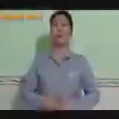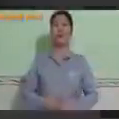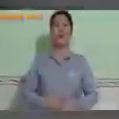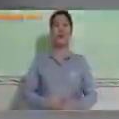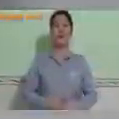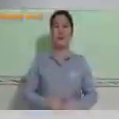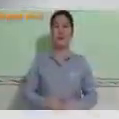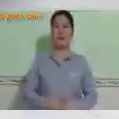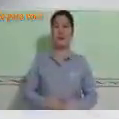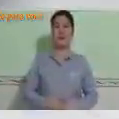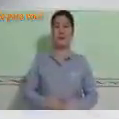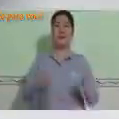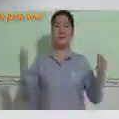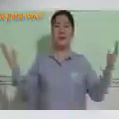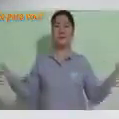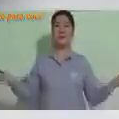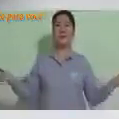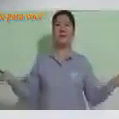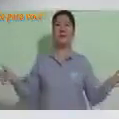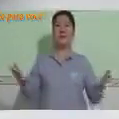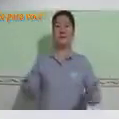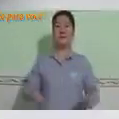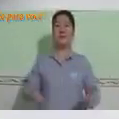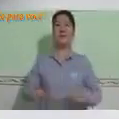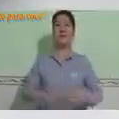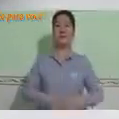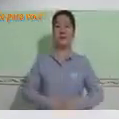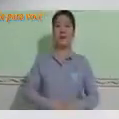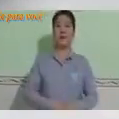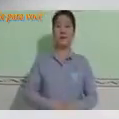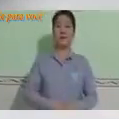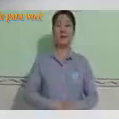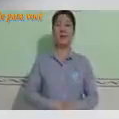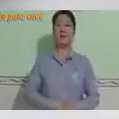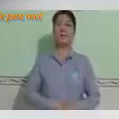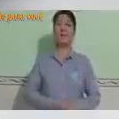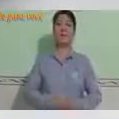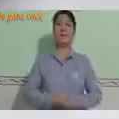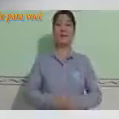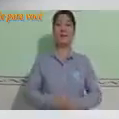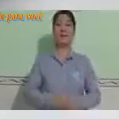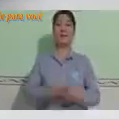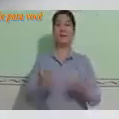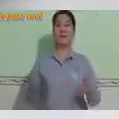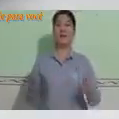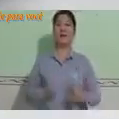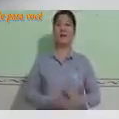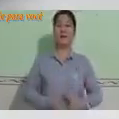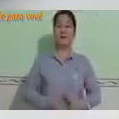Dependendo da causa de disenteria, vírgula, OM acento agudo, DICOTAMBE acento agudo,